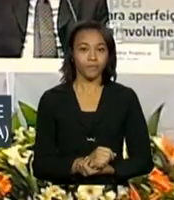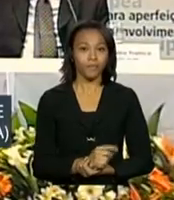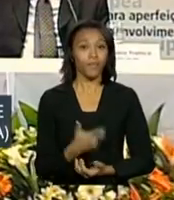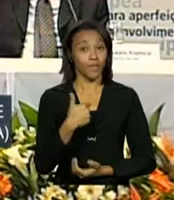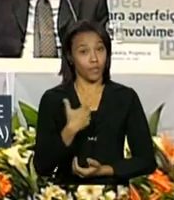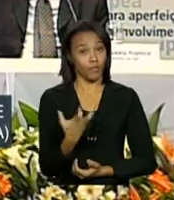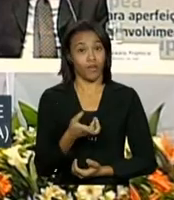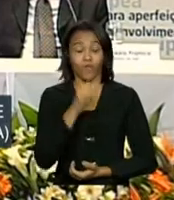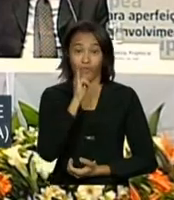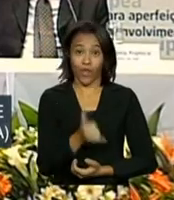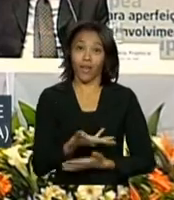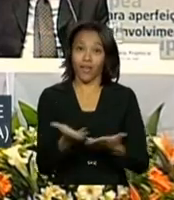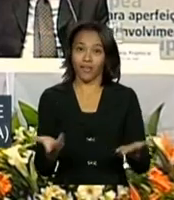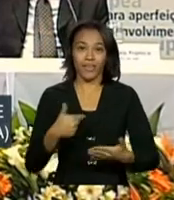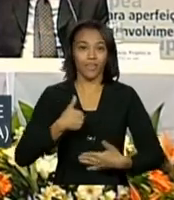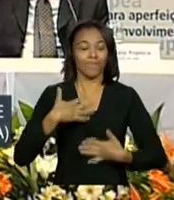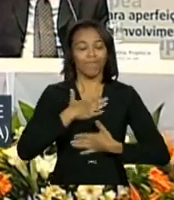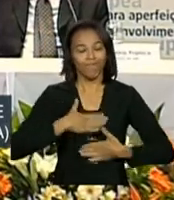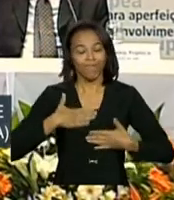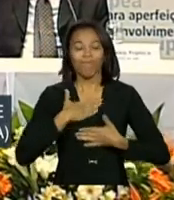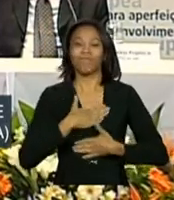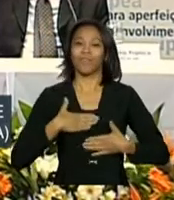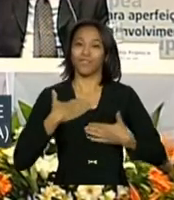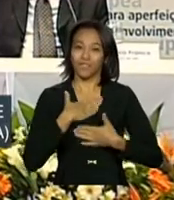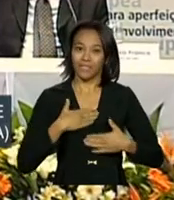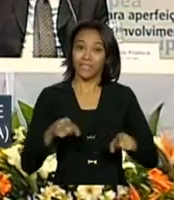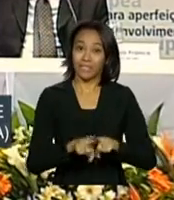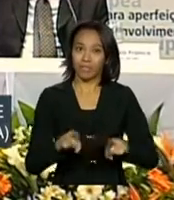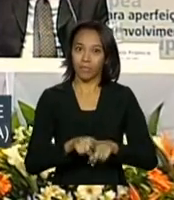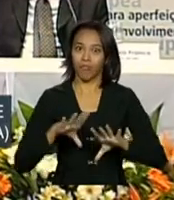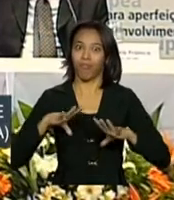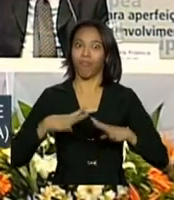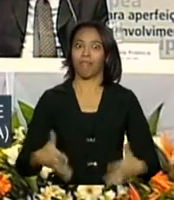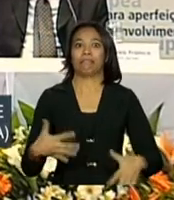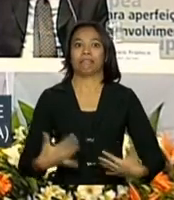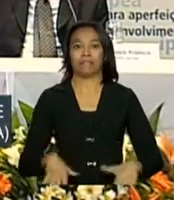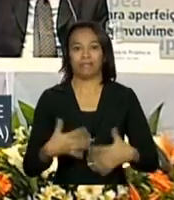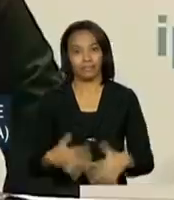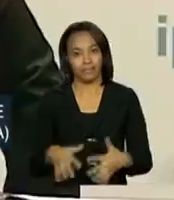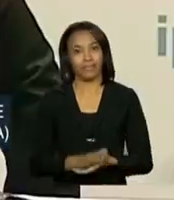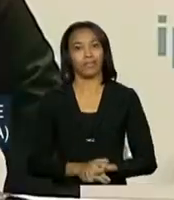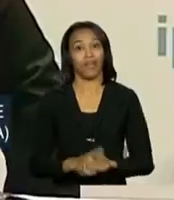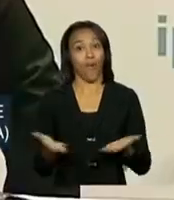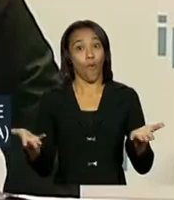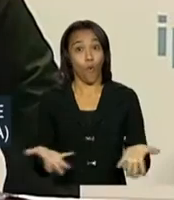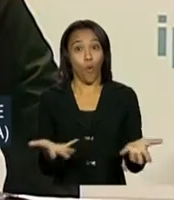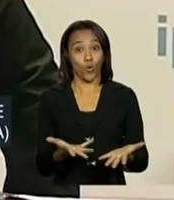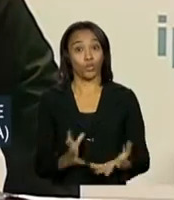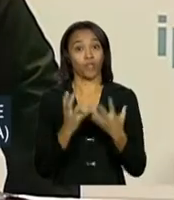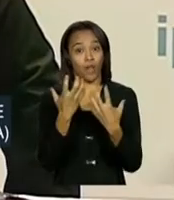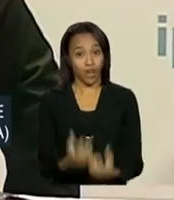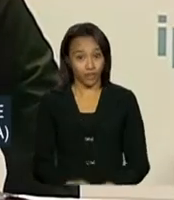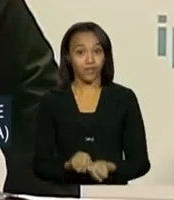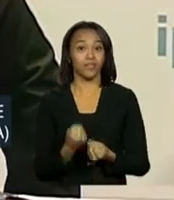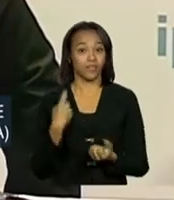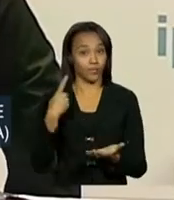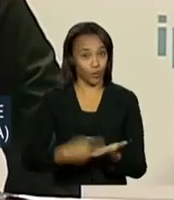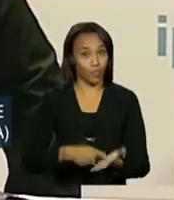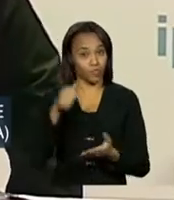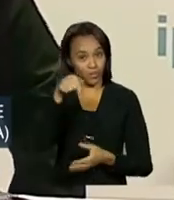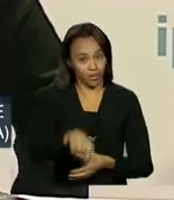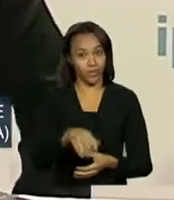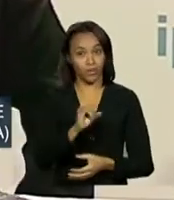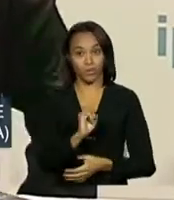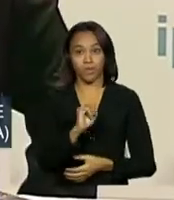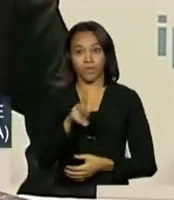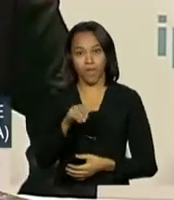Eu queria dizer que, para mim, é uma enorme satisfação e um enorme desafio estar agora, a partir de agora, à frente dessa casa.